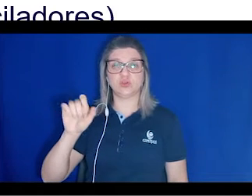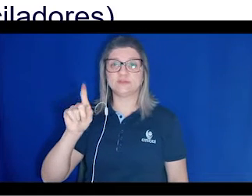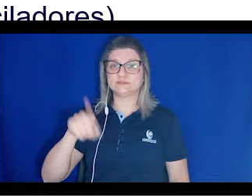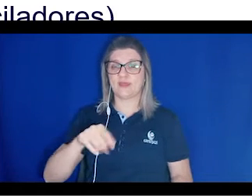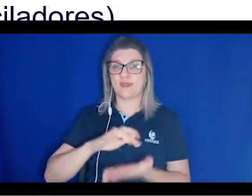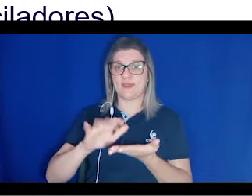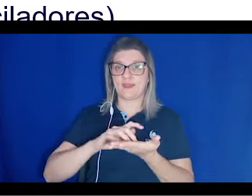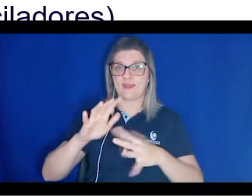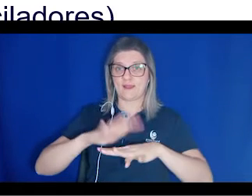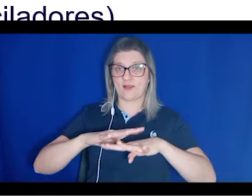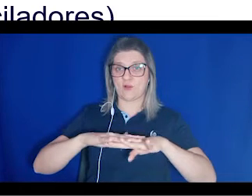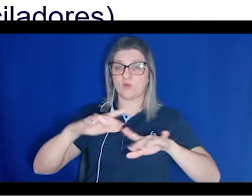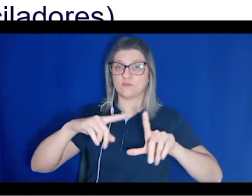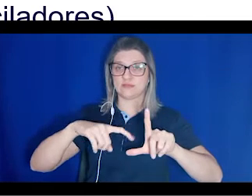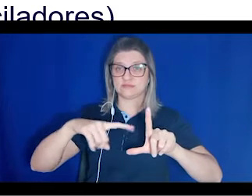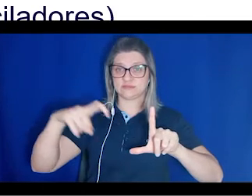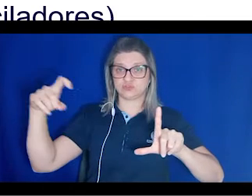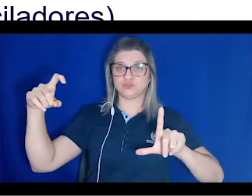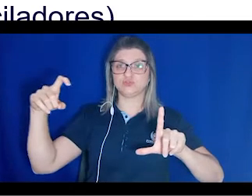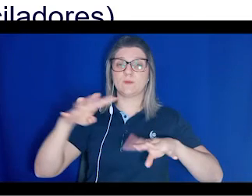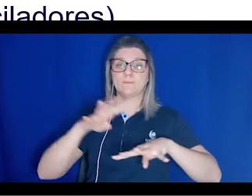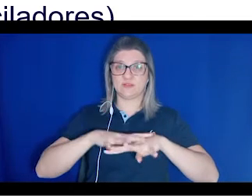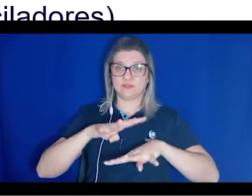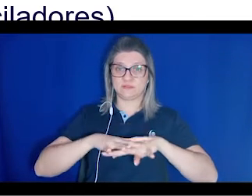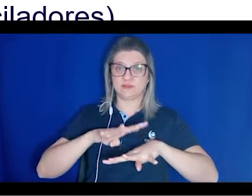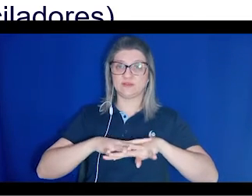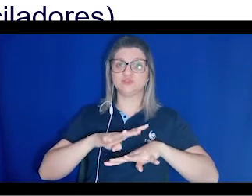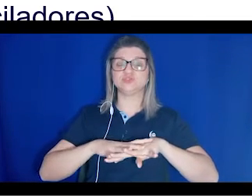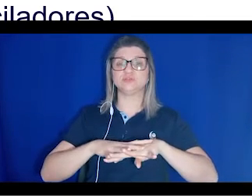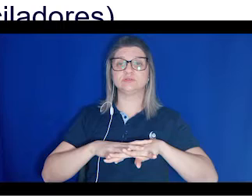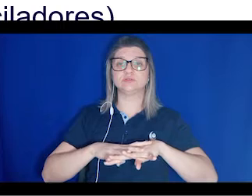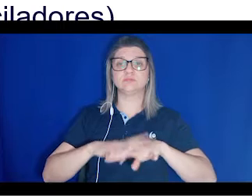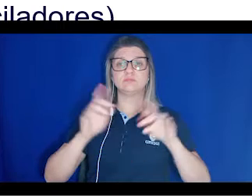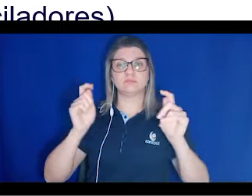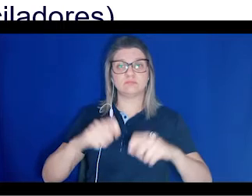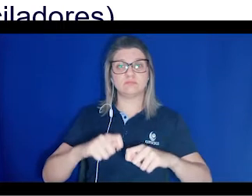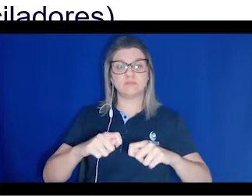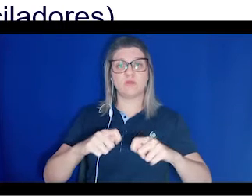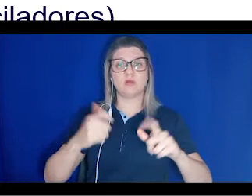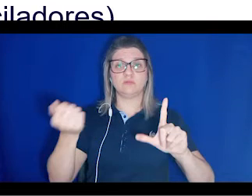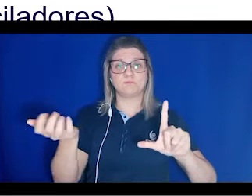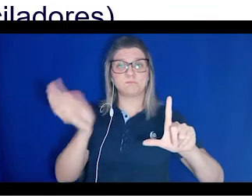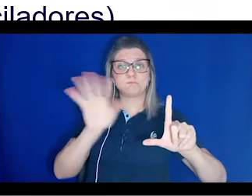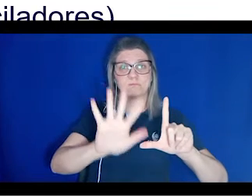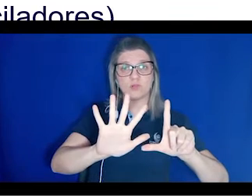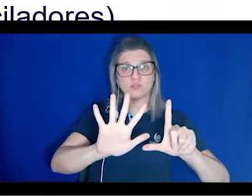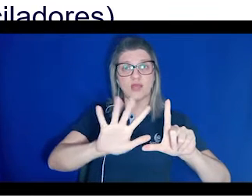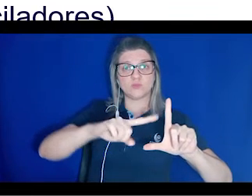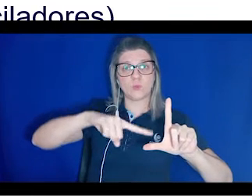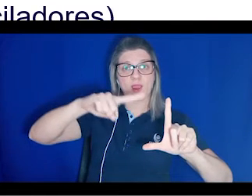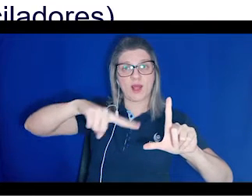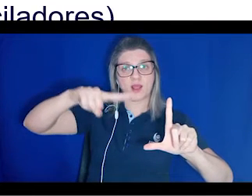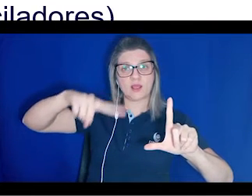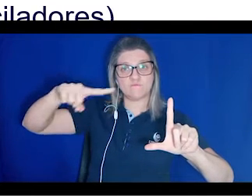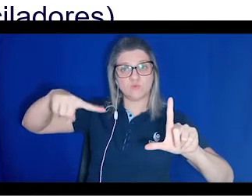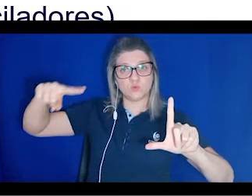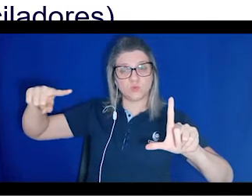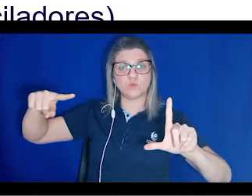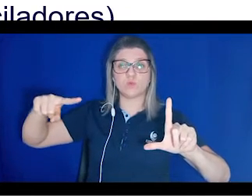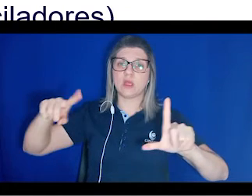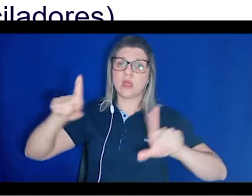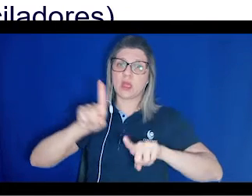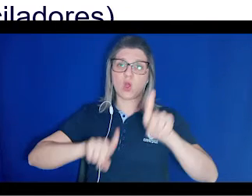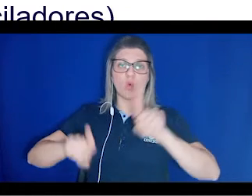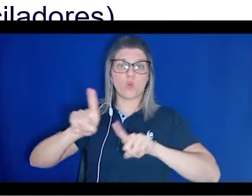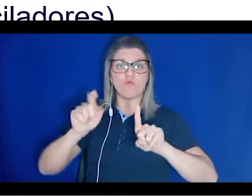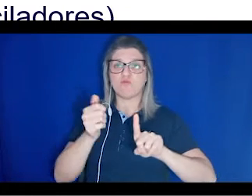são cálculos estatísticos, matemáticos, feitos, que podem ser plotados, a grande maioria são colocados sobre o gráfico e